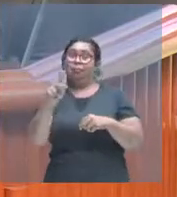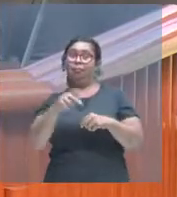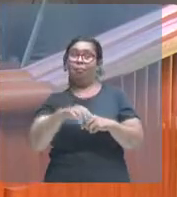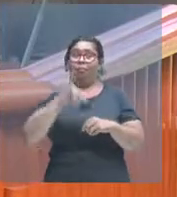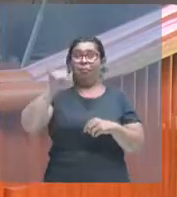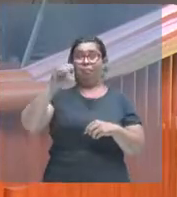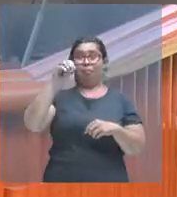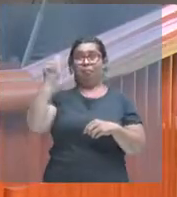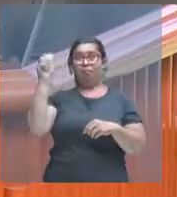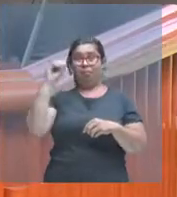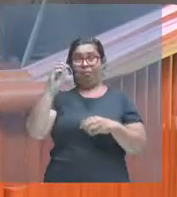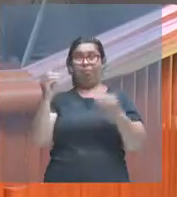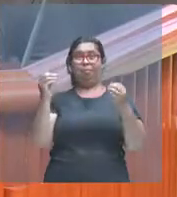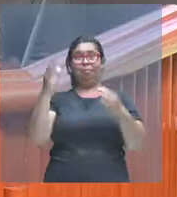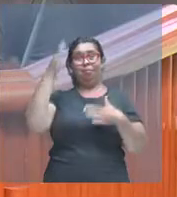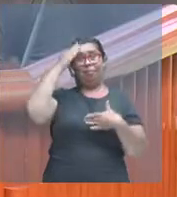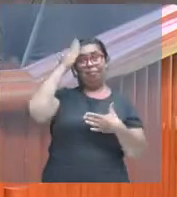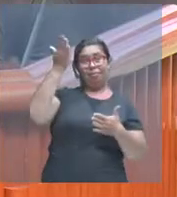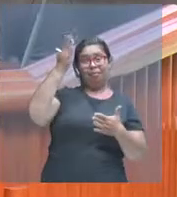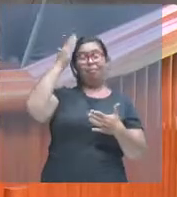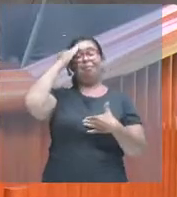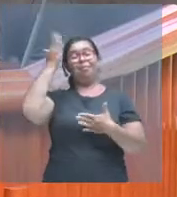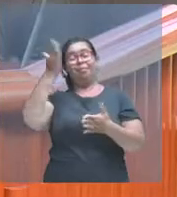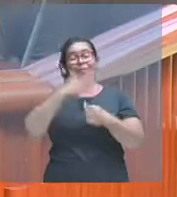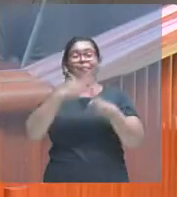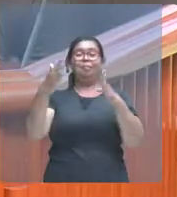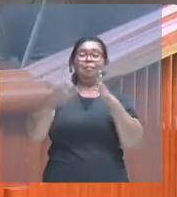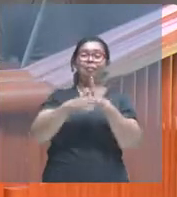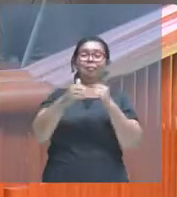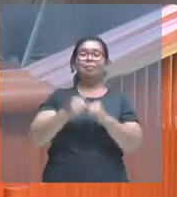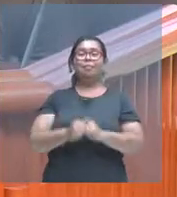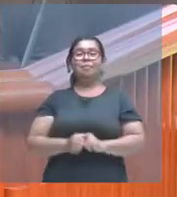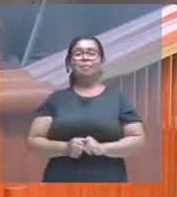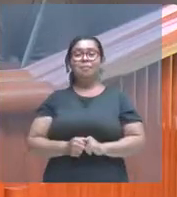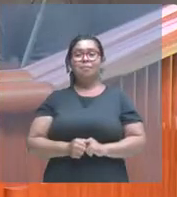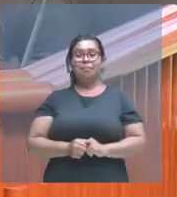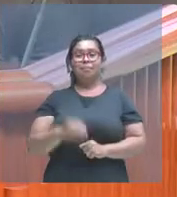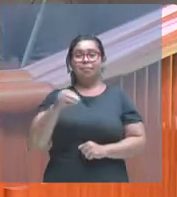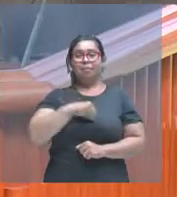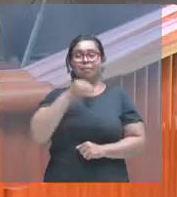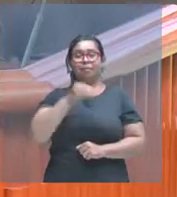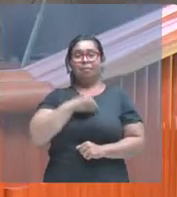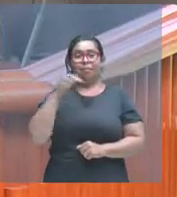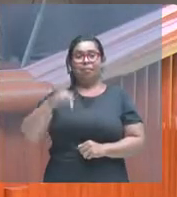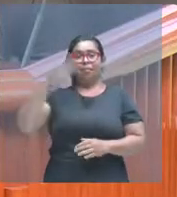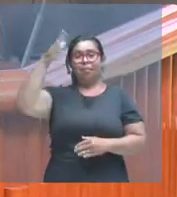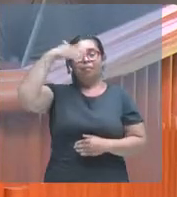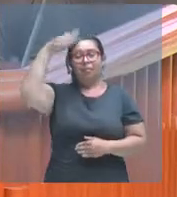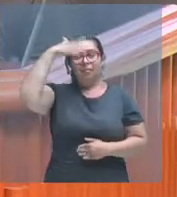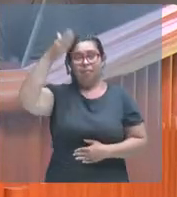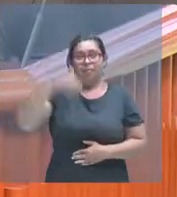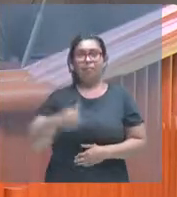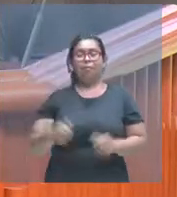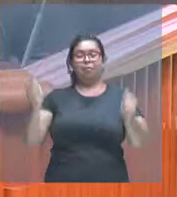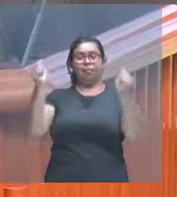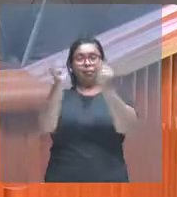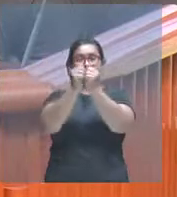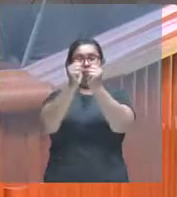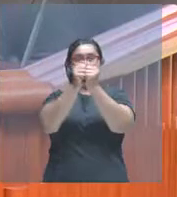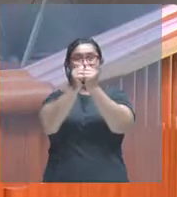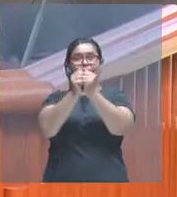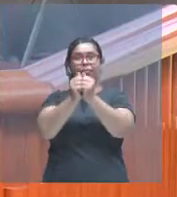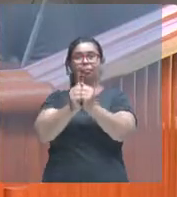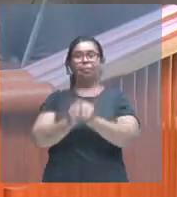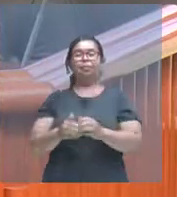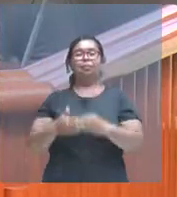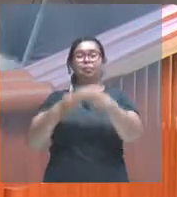Muito obrigada. Obrigada a todos e todas por vivenciarmos essa homenagem conjuntamente,